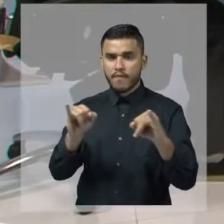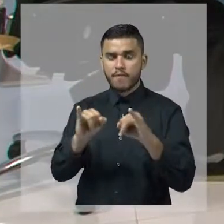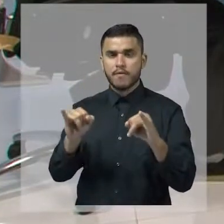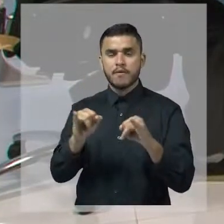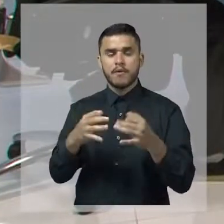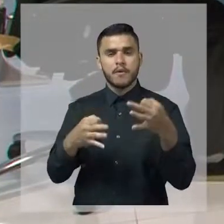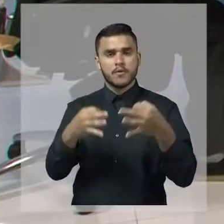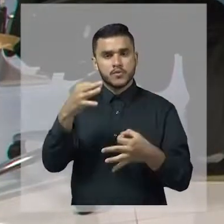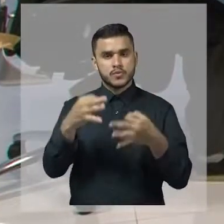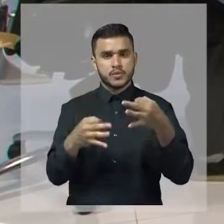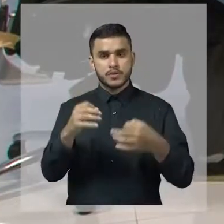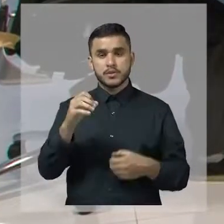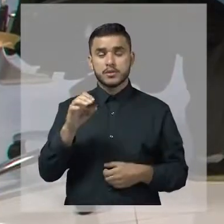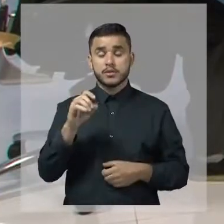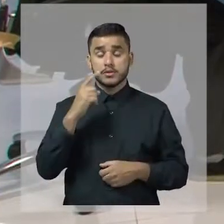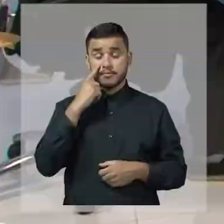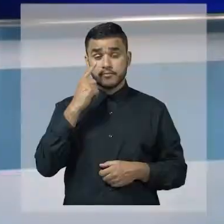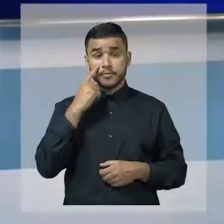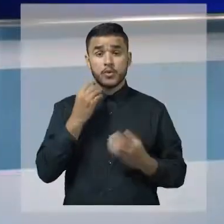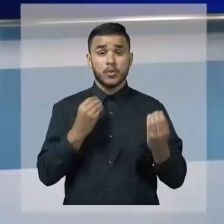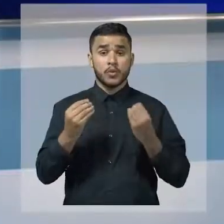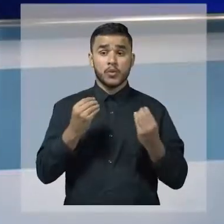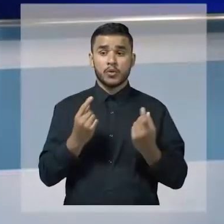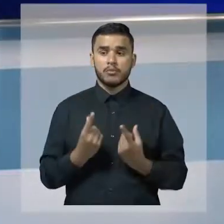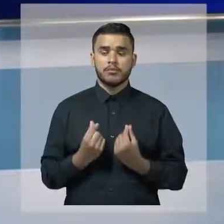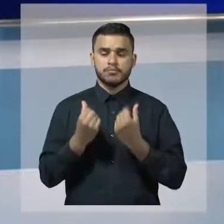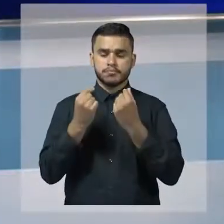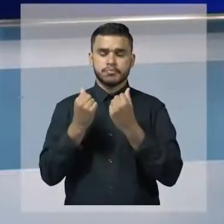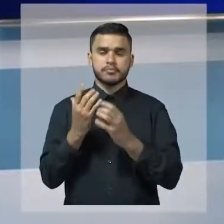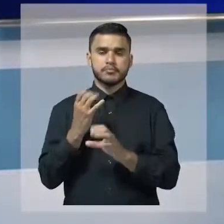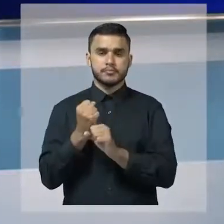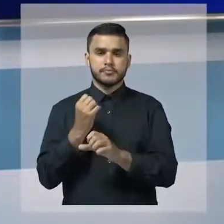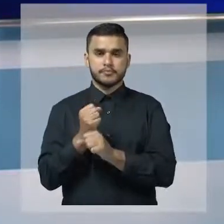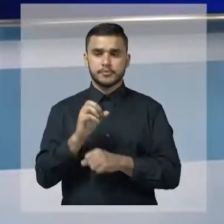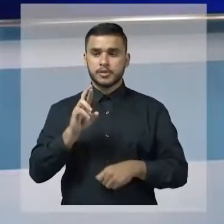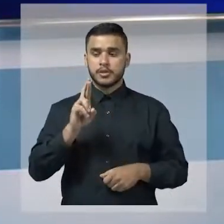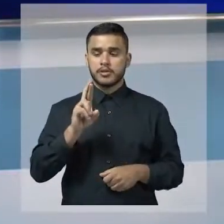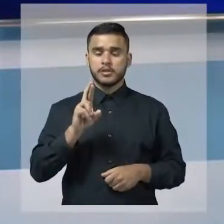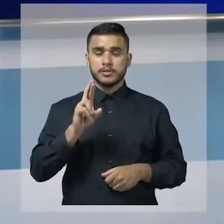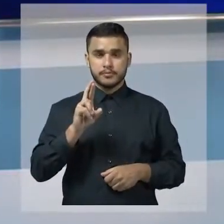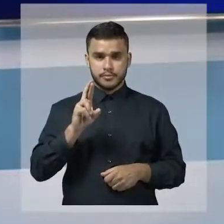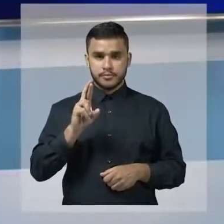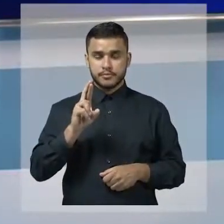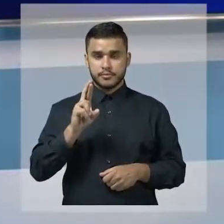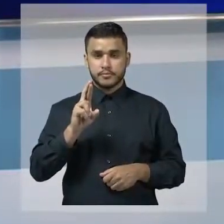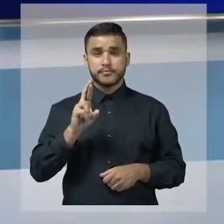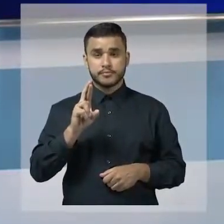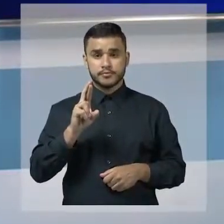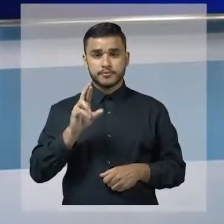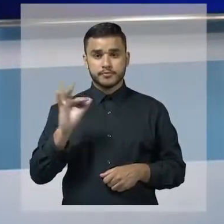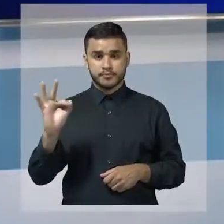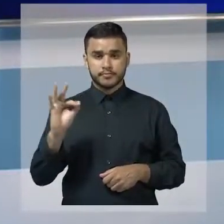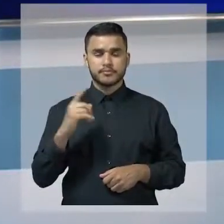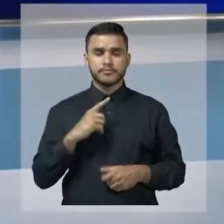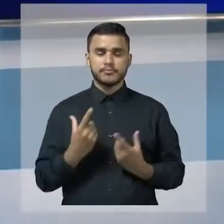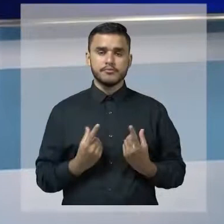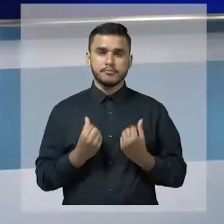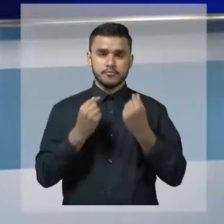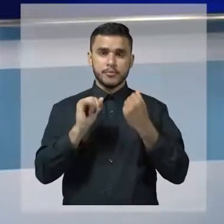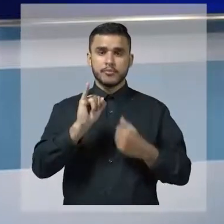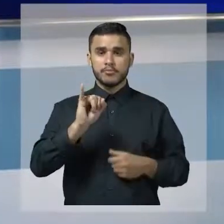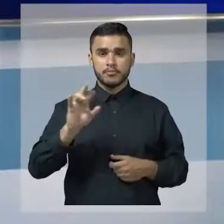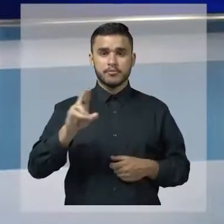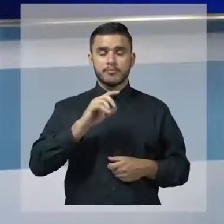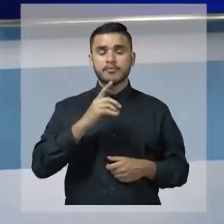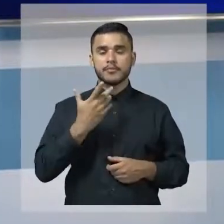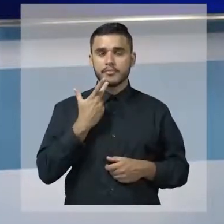Justiça Federal, da Receita Federal, com relação ao seu imposto de renda. Isso motivou, inclusive, uma nota